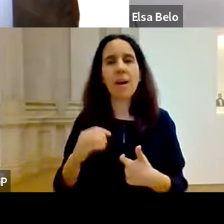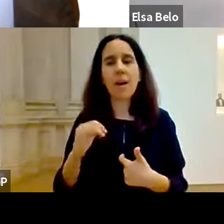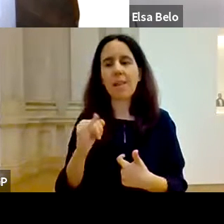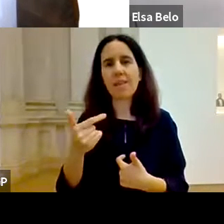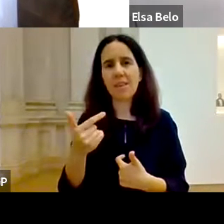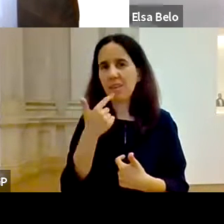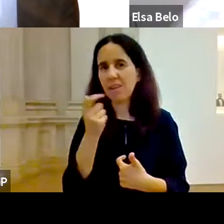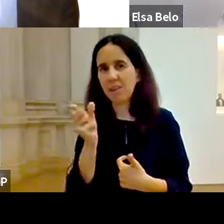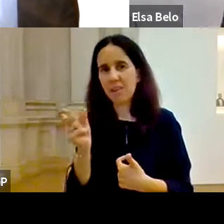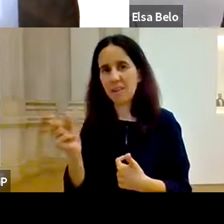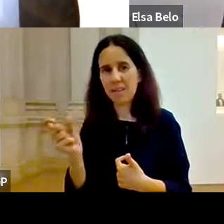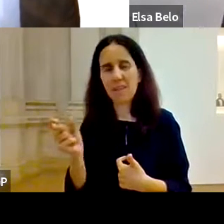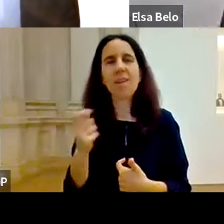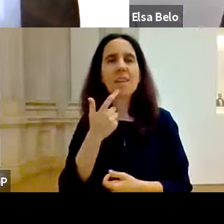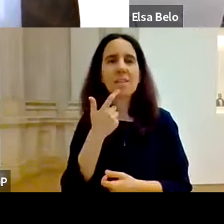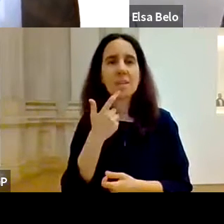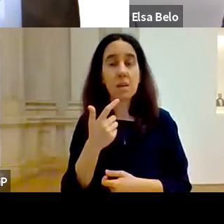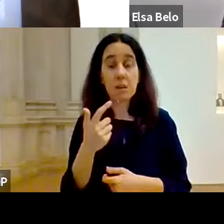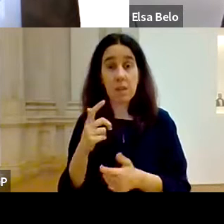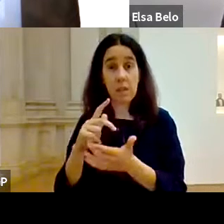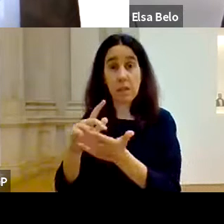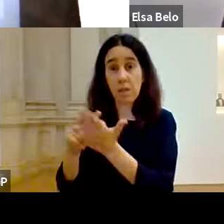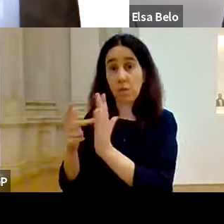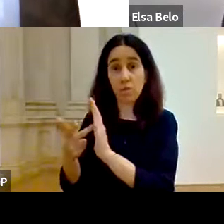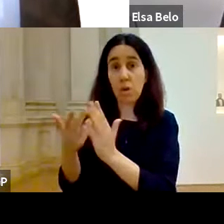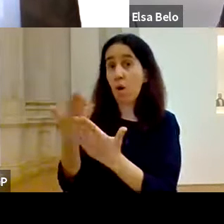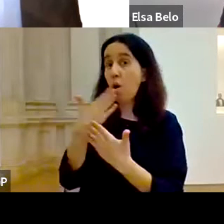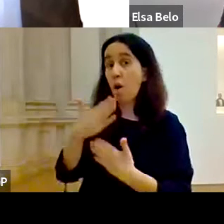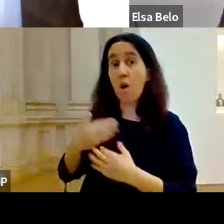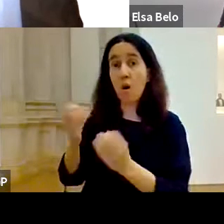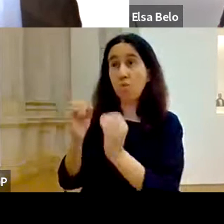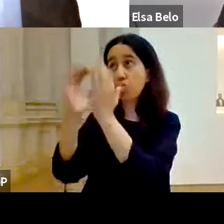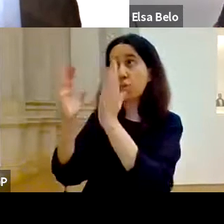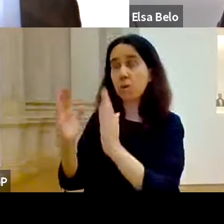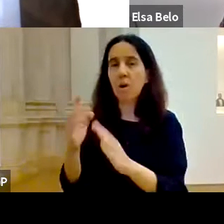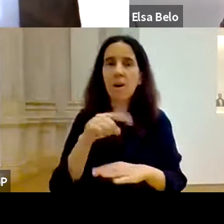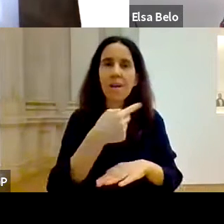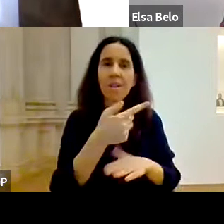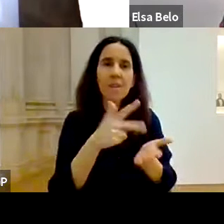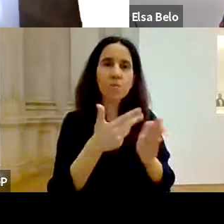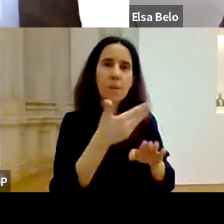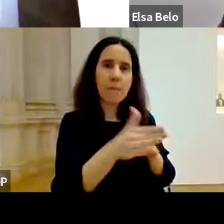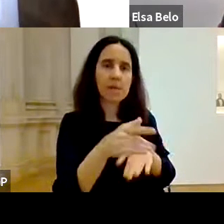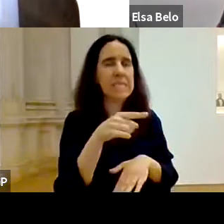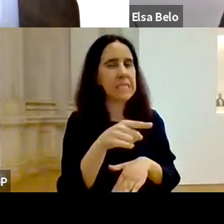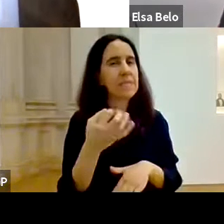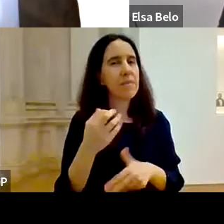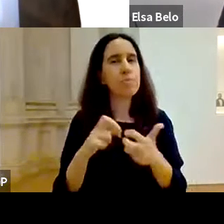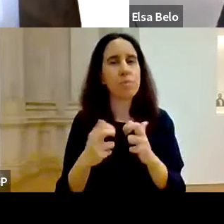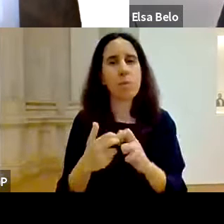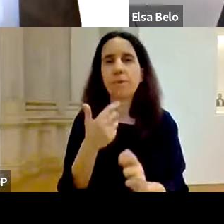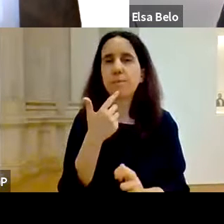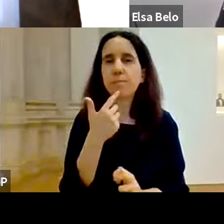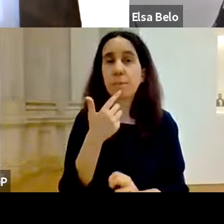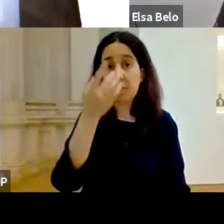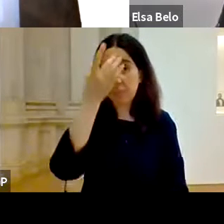tecnologia à margem daquela que é providenciada pela organização, e isto sim, de facto, é um problema enorme. Do meu ponto de vista,